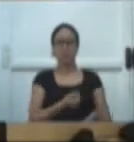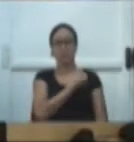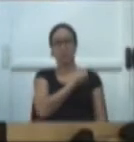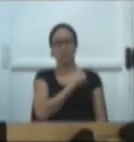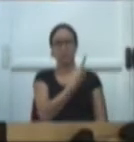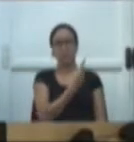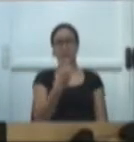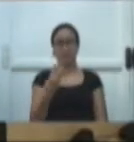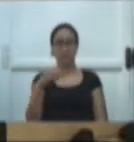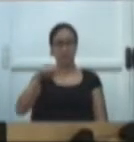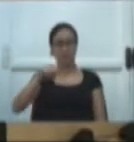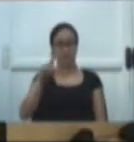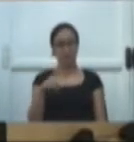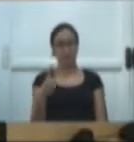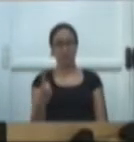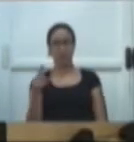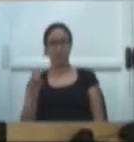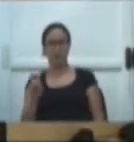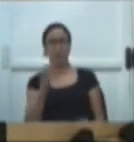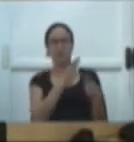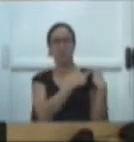139/15, autor vereador José Faridzani.